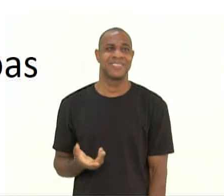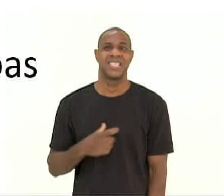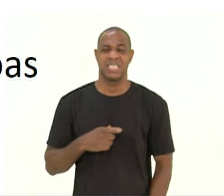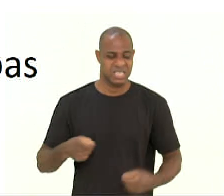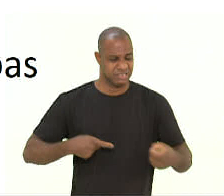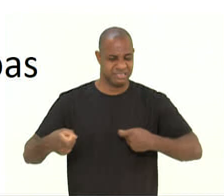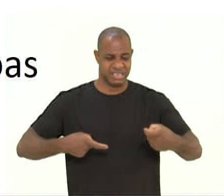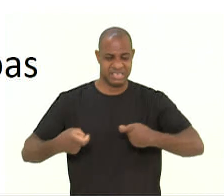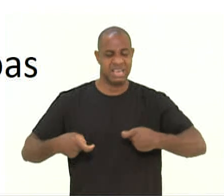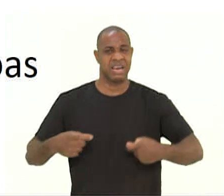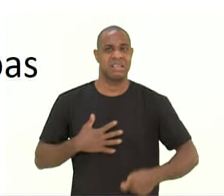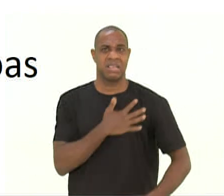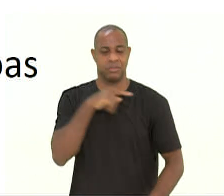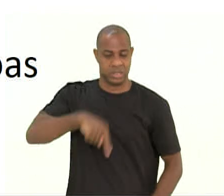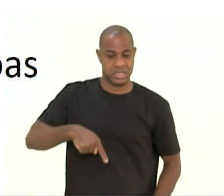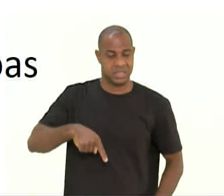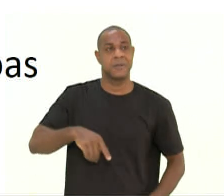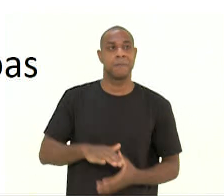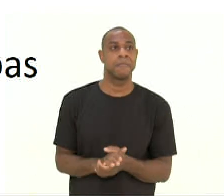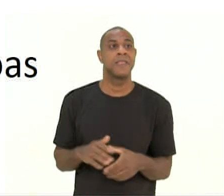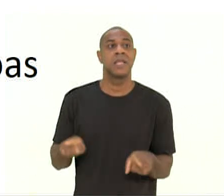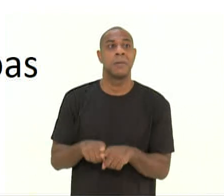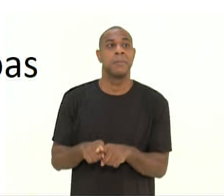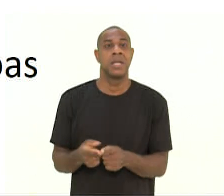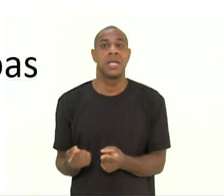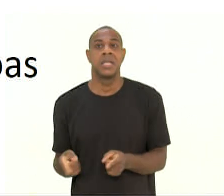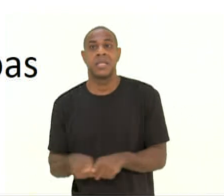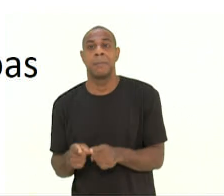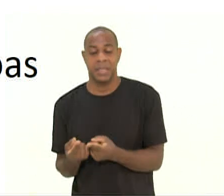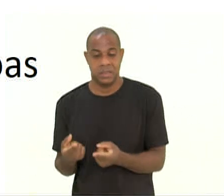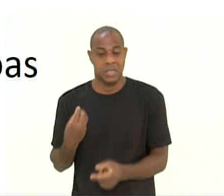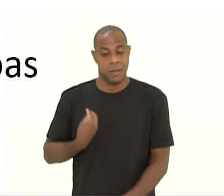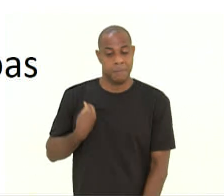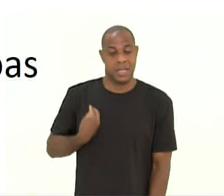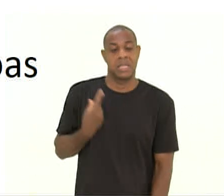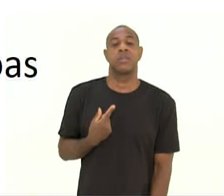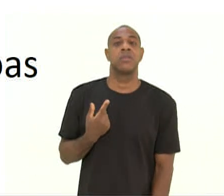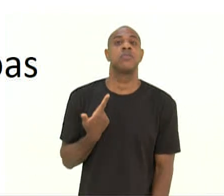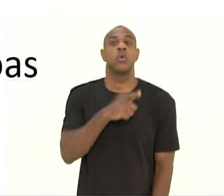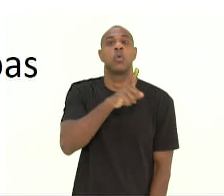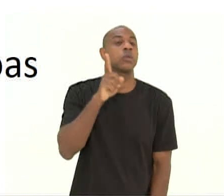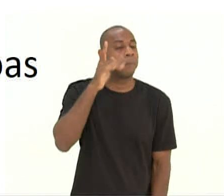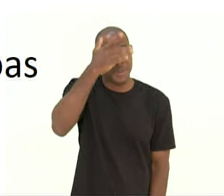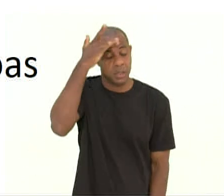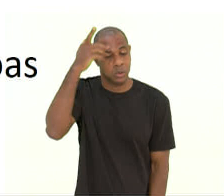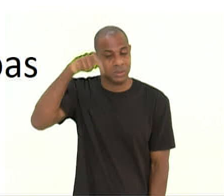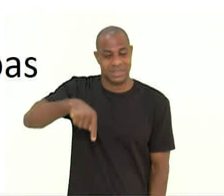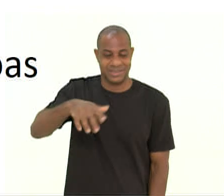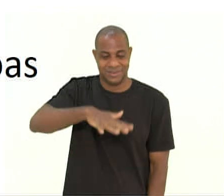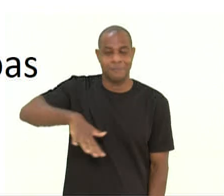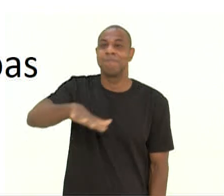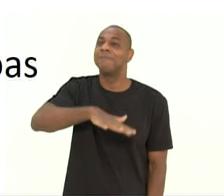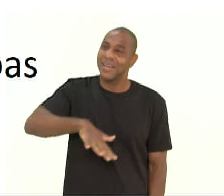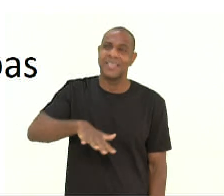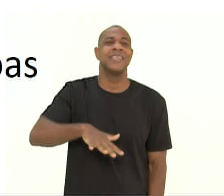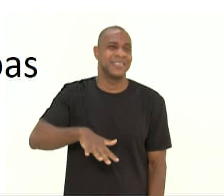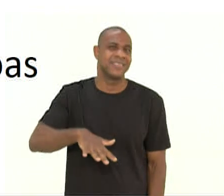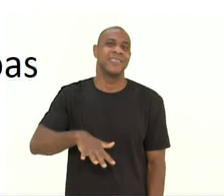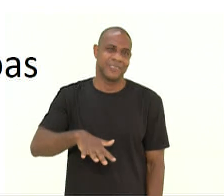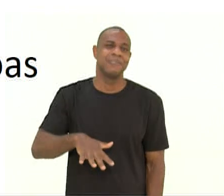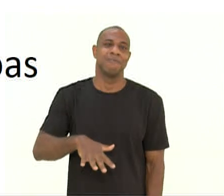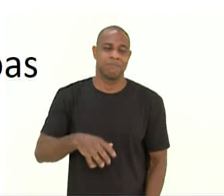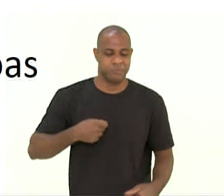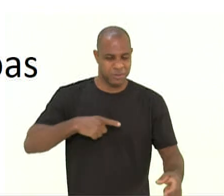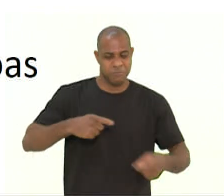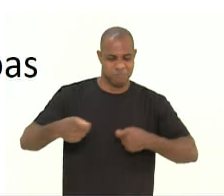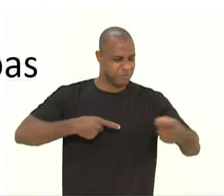guerra civil no Iraque e ainda guerra contra a presença estrangeira no país. Então, virou um cenário caótico de guerra ao Iraque